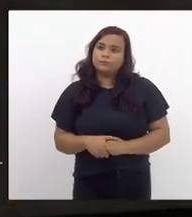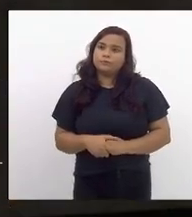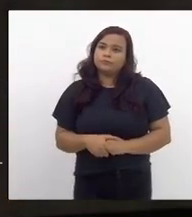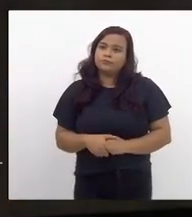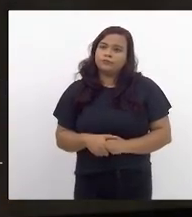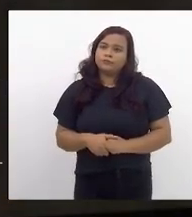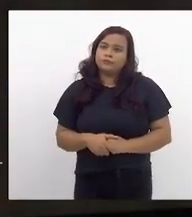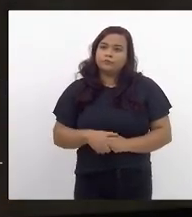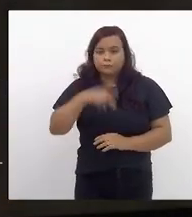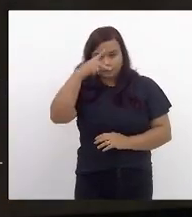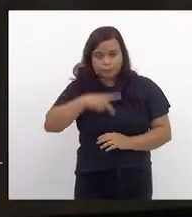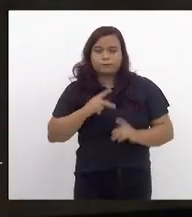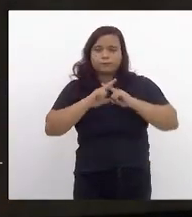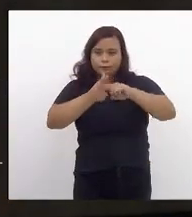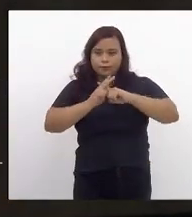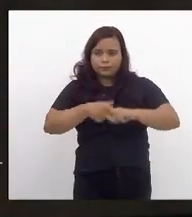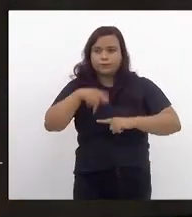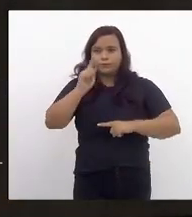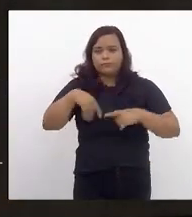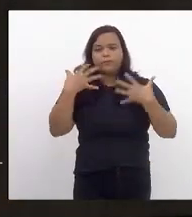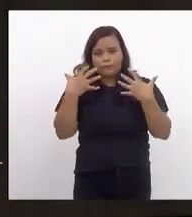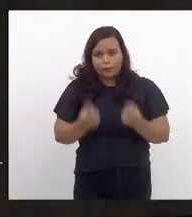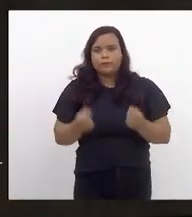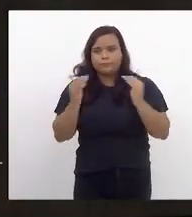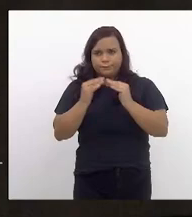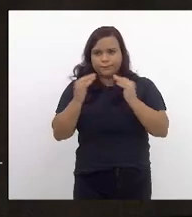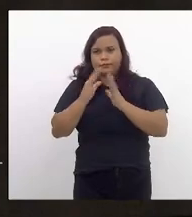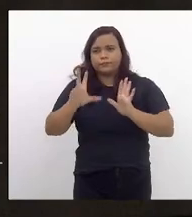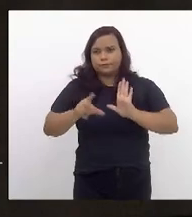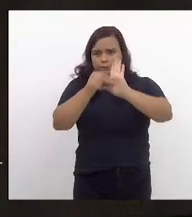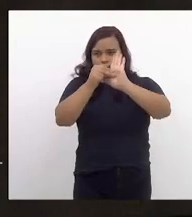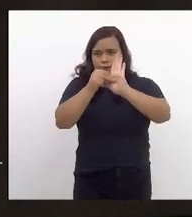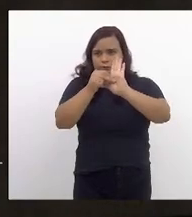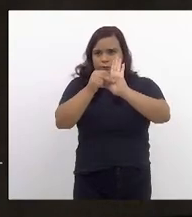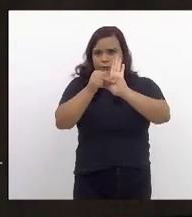Para fazer o ajuste, senhor presidente, o parecer é favorável com emendas,